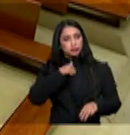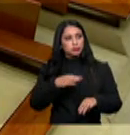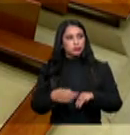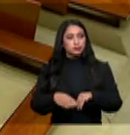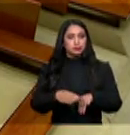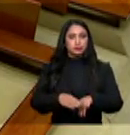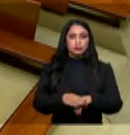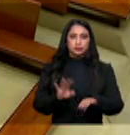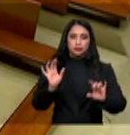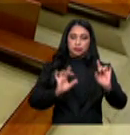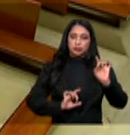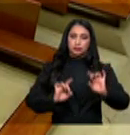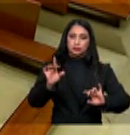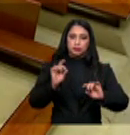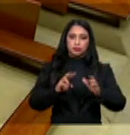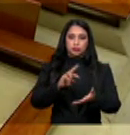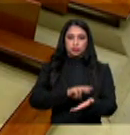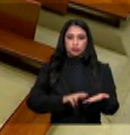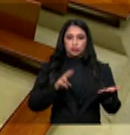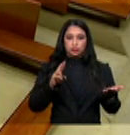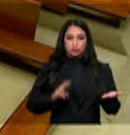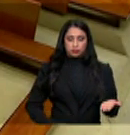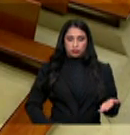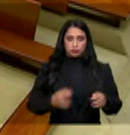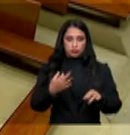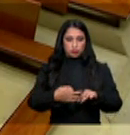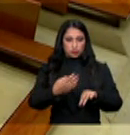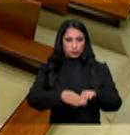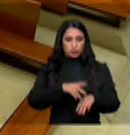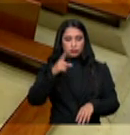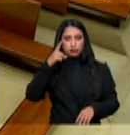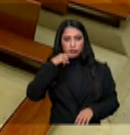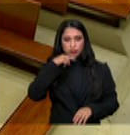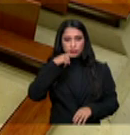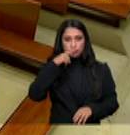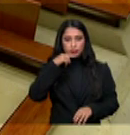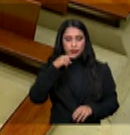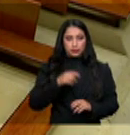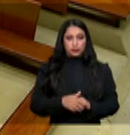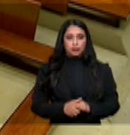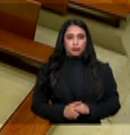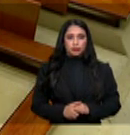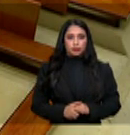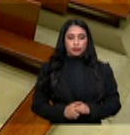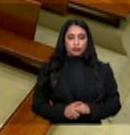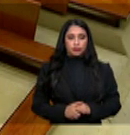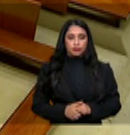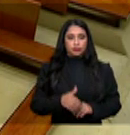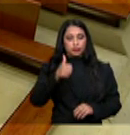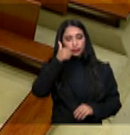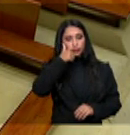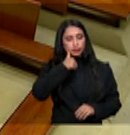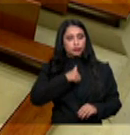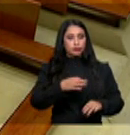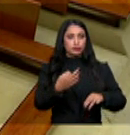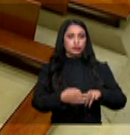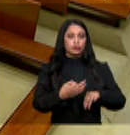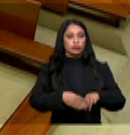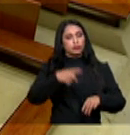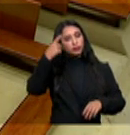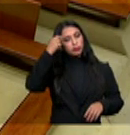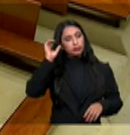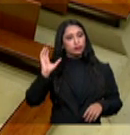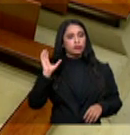de modo especial, Sua Excelência o relator, ministro Gilmar Mendes, a eminente ministra Rosa